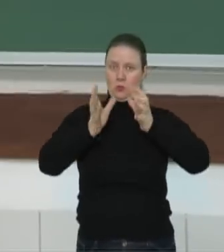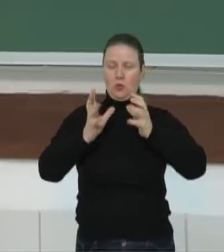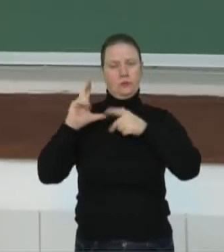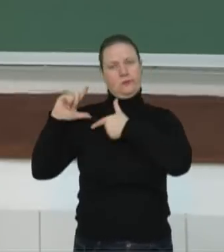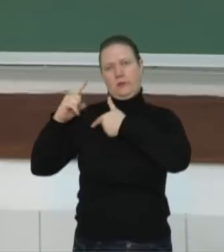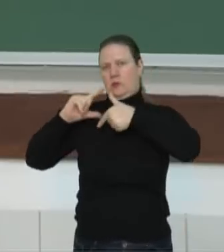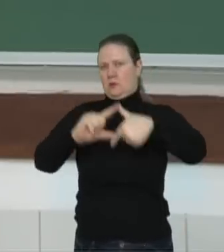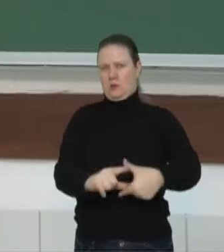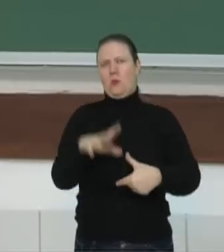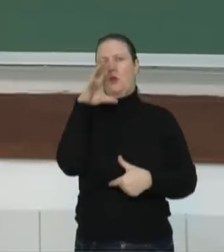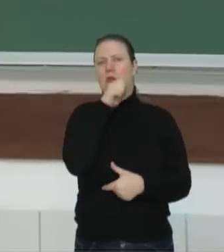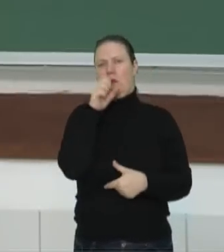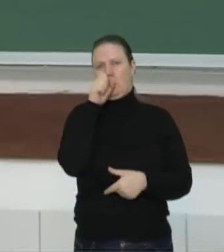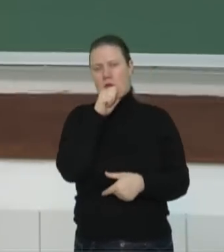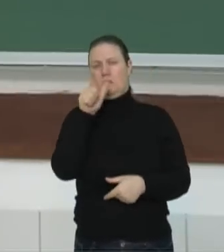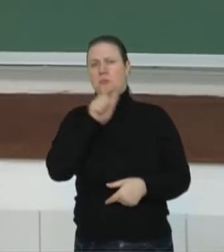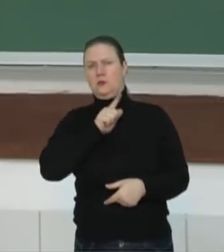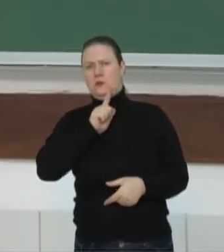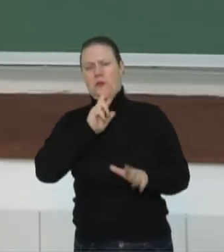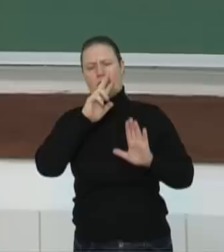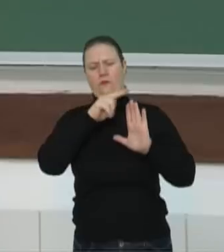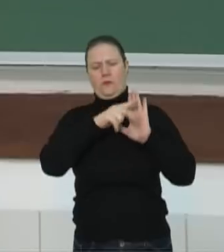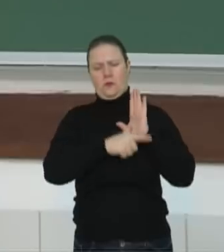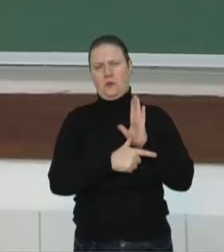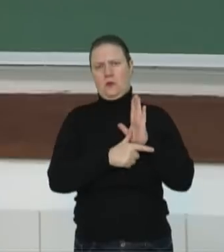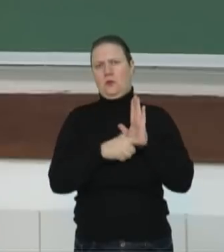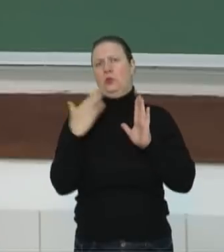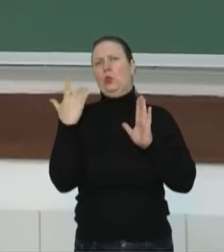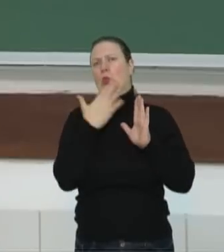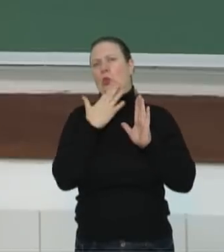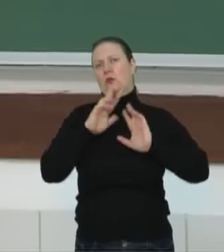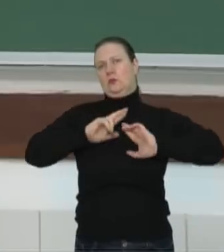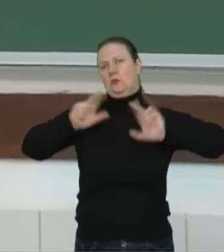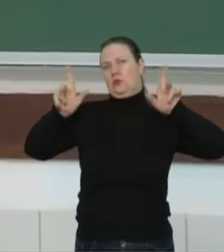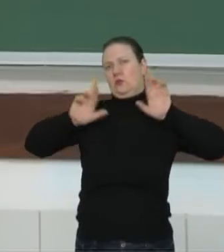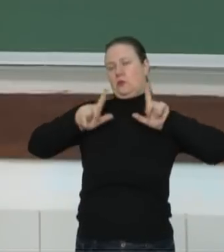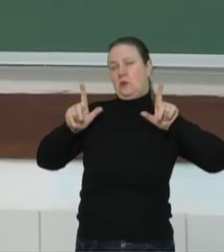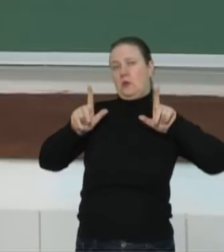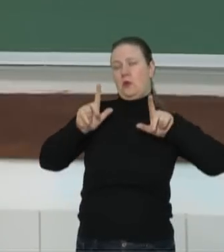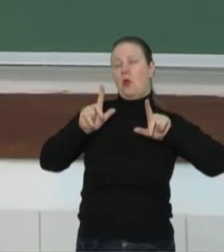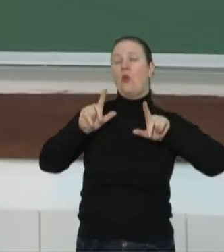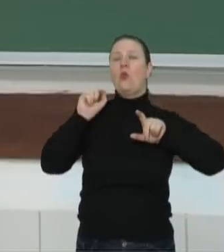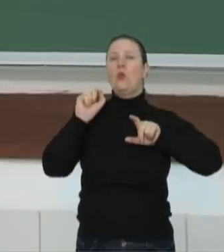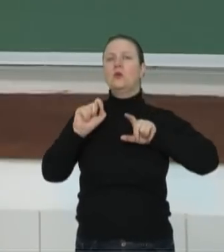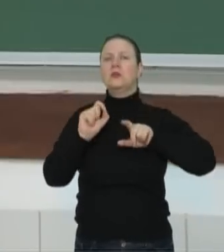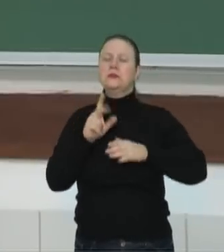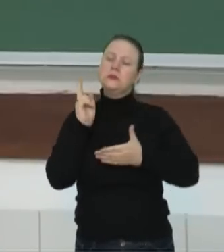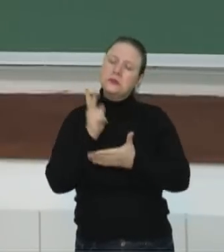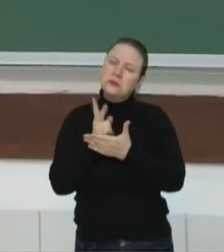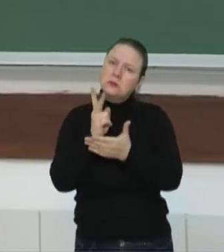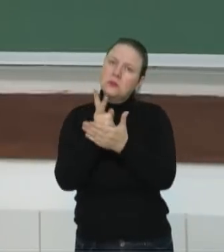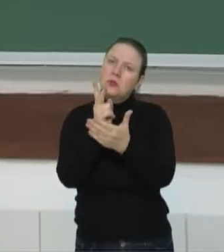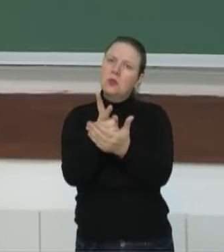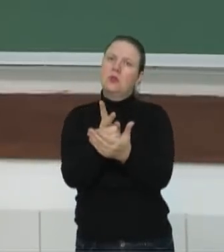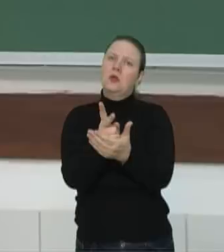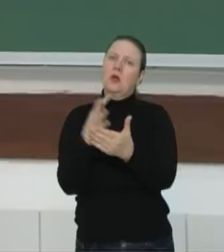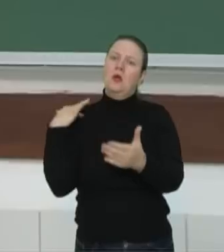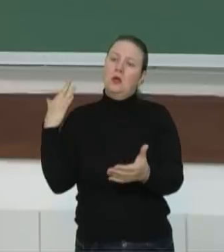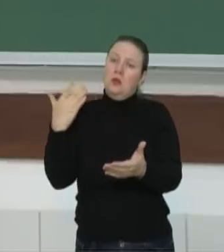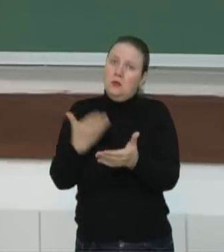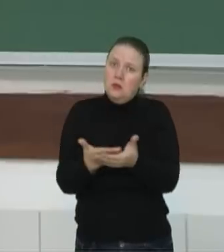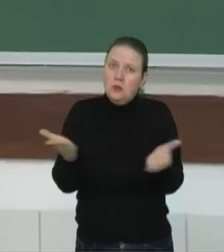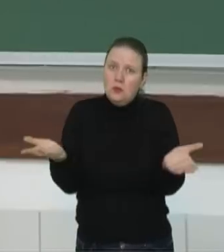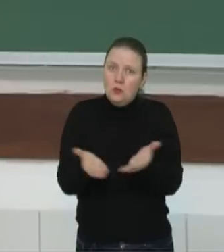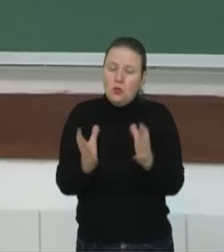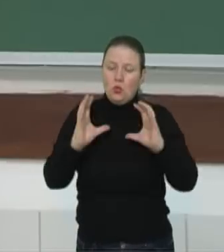mas hoje a gente já encontra bola de várias cores. O que permaneceu sempre foi o tamanho e o